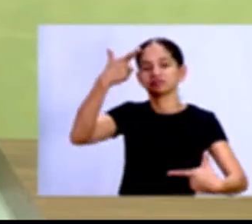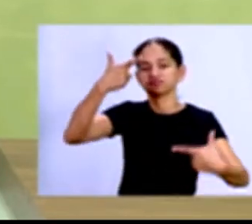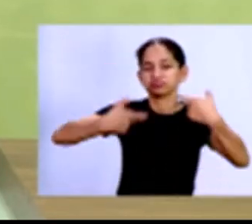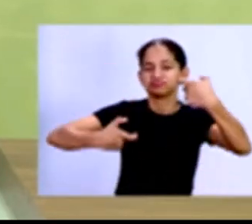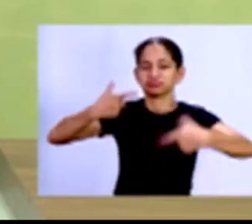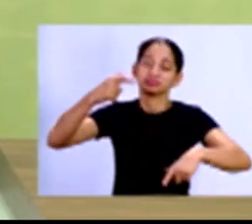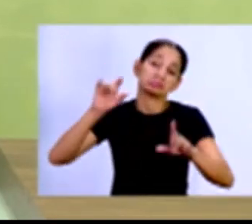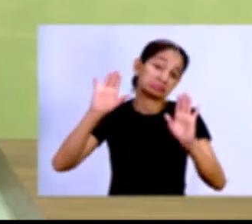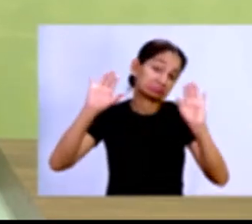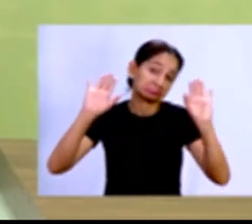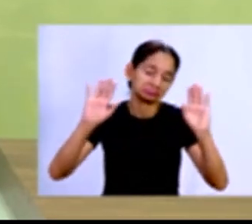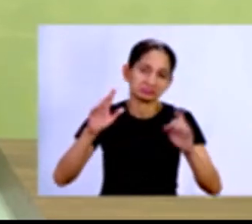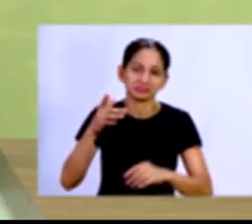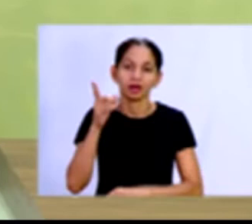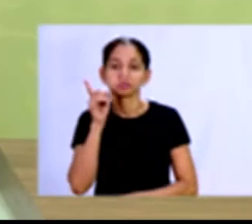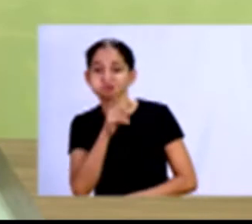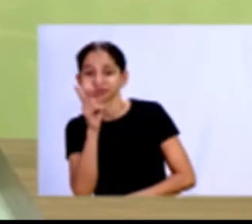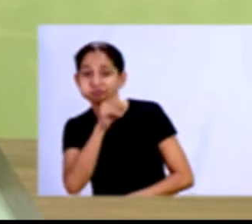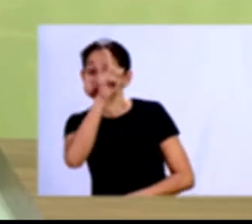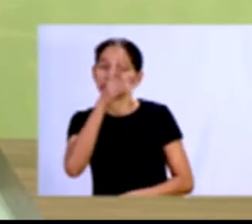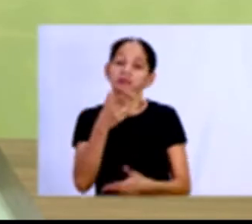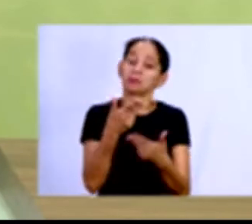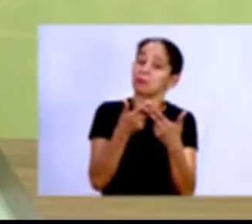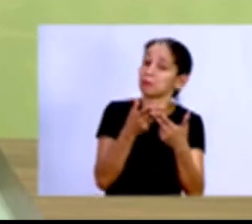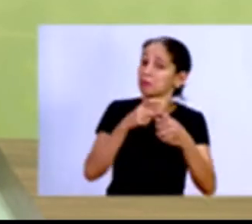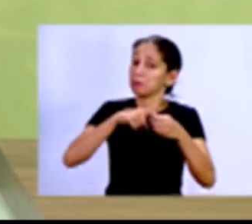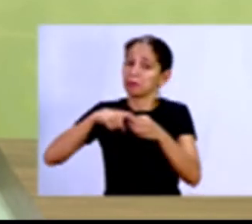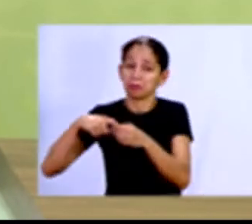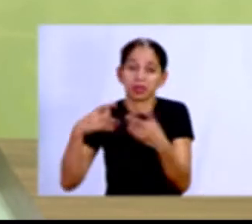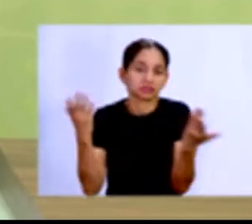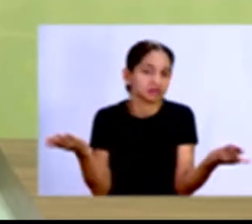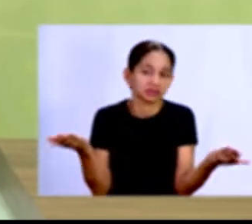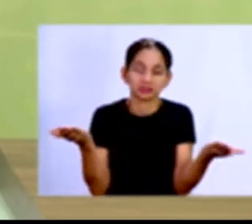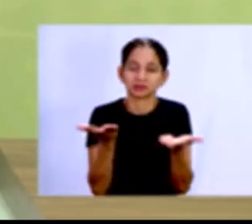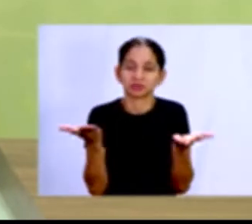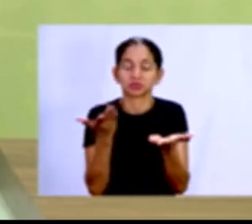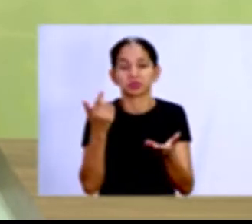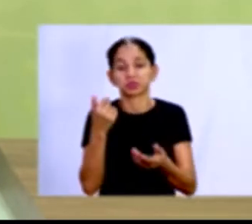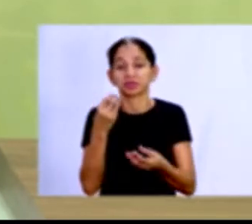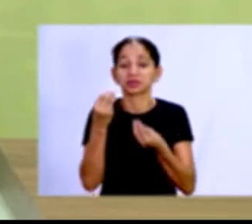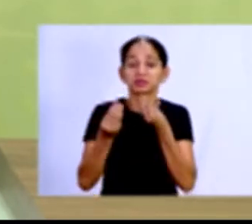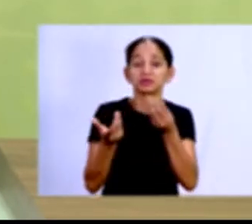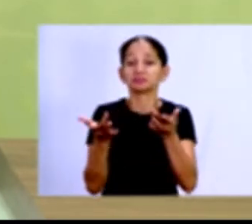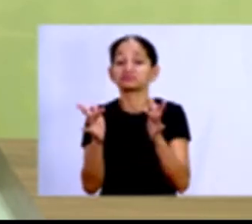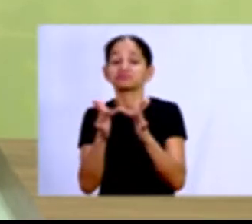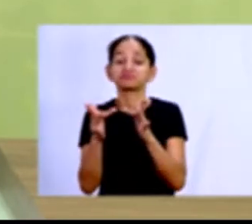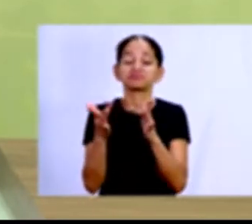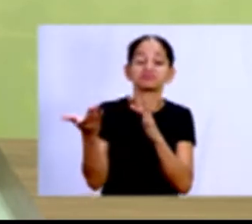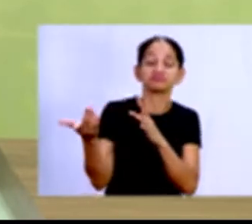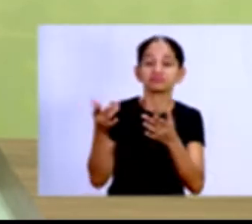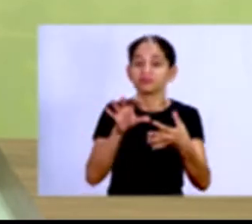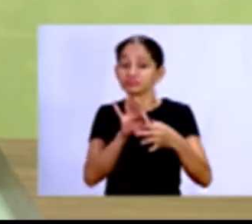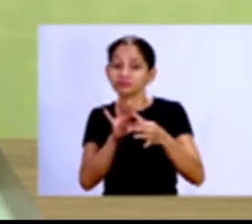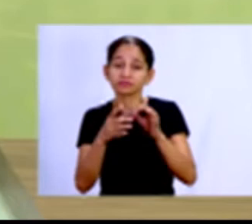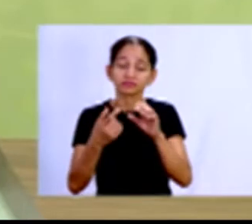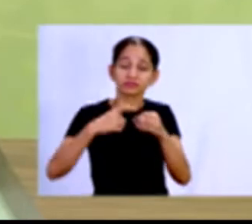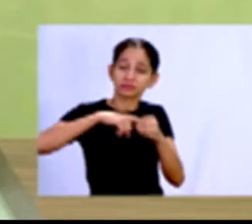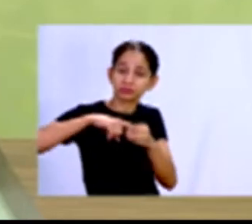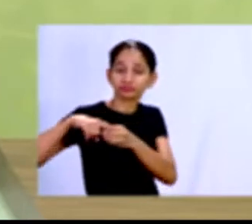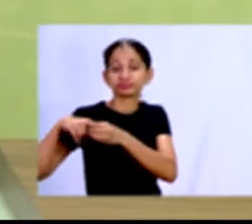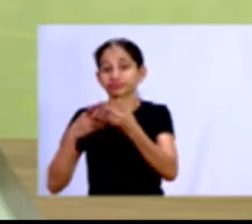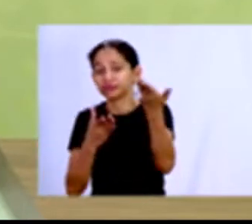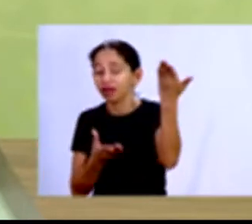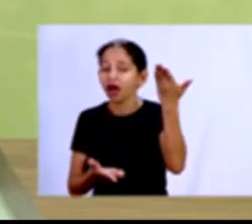país pacífico, né? Os Estados Unidos normalmente sempre foi um parceiro comercial do Brasil, e tem essa relação às vezes de dependência que o Brasil